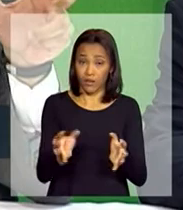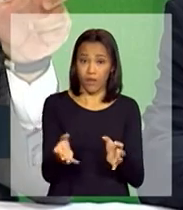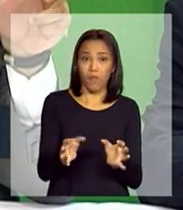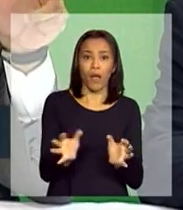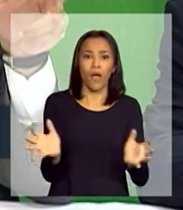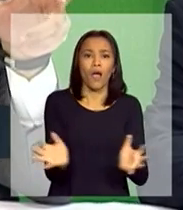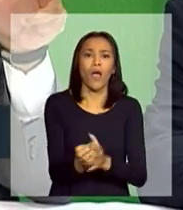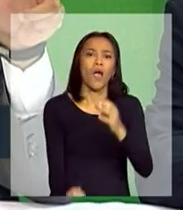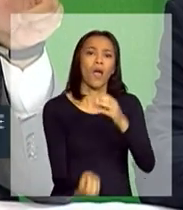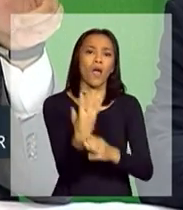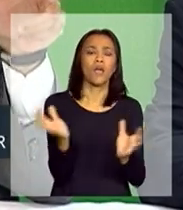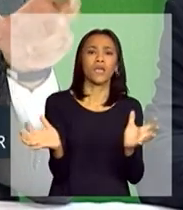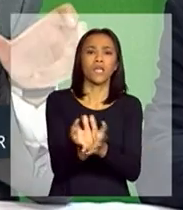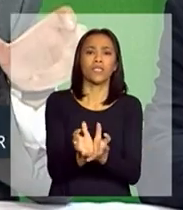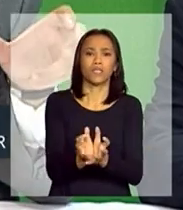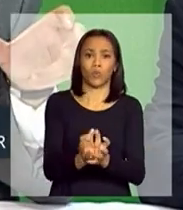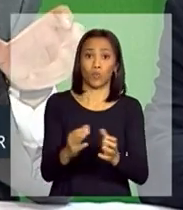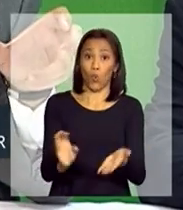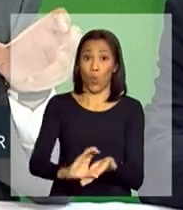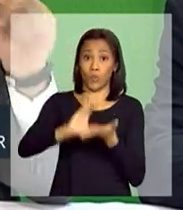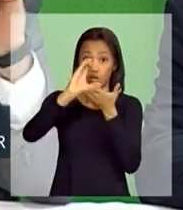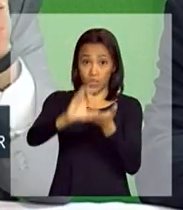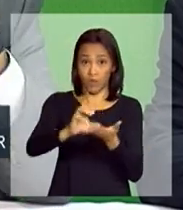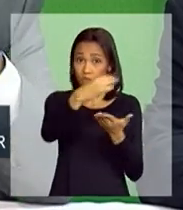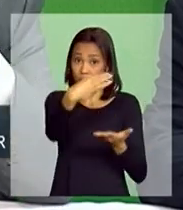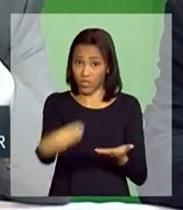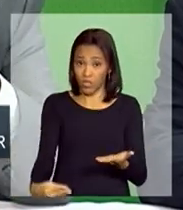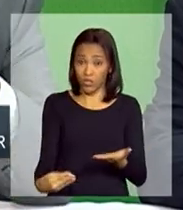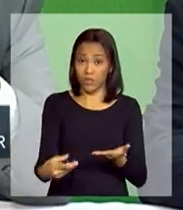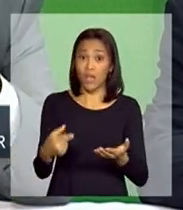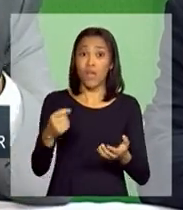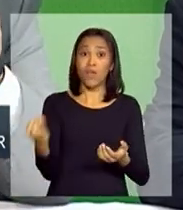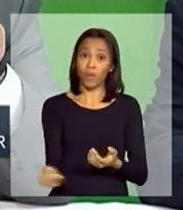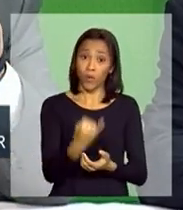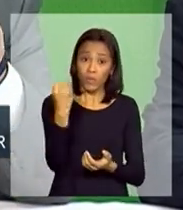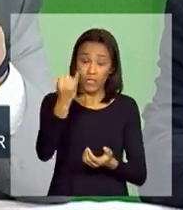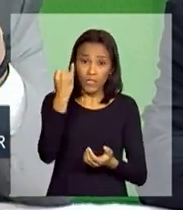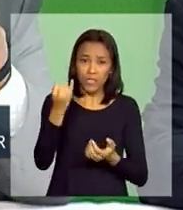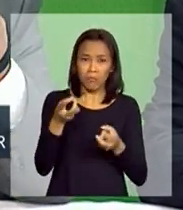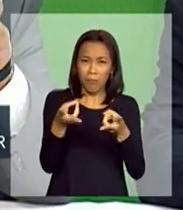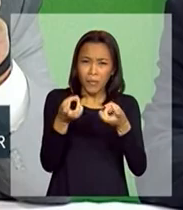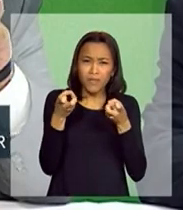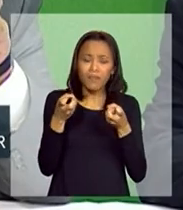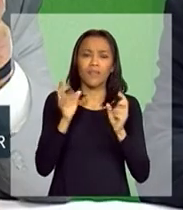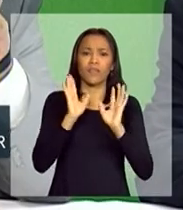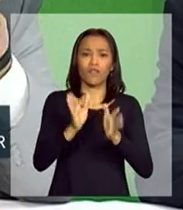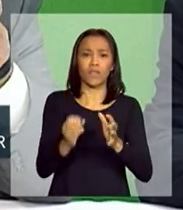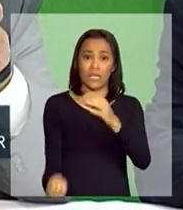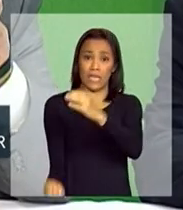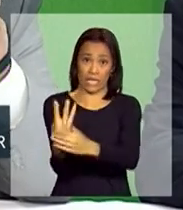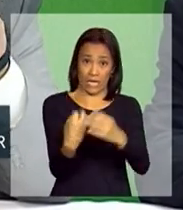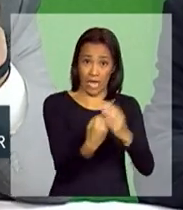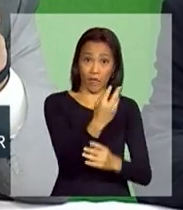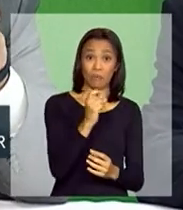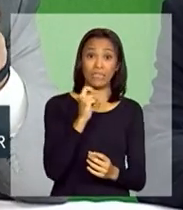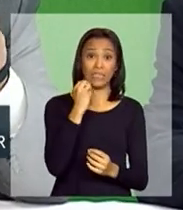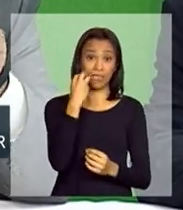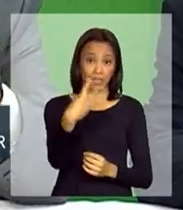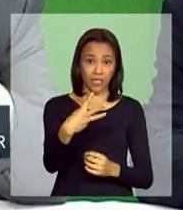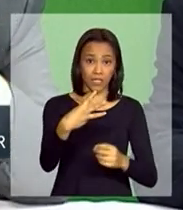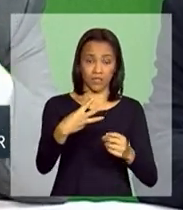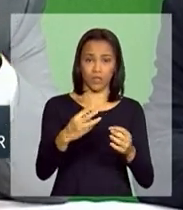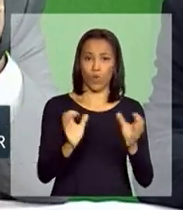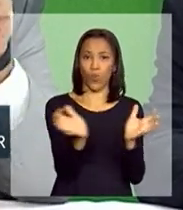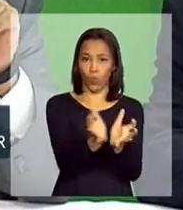a criação do Observatório é importante observar que foram criados três grupos temáticos Observatório mas